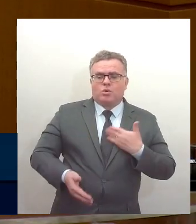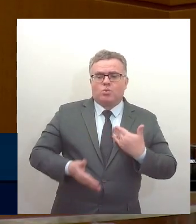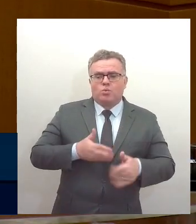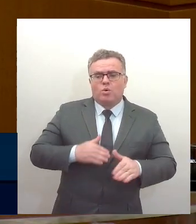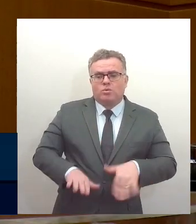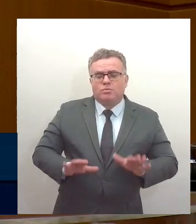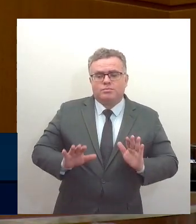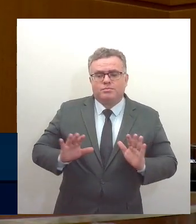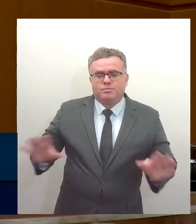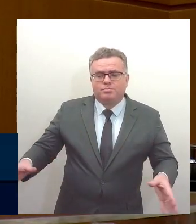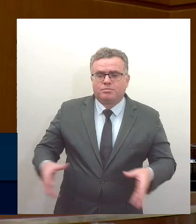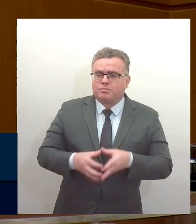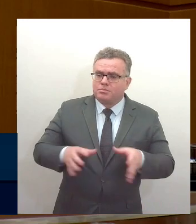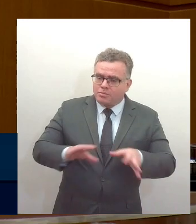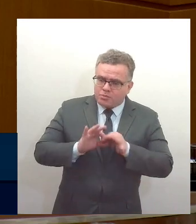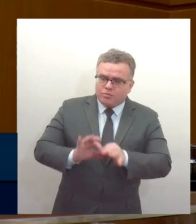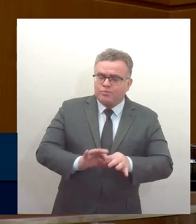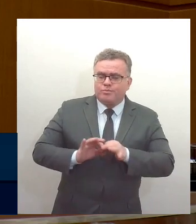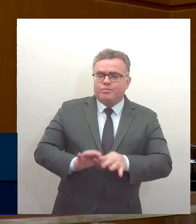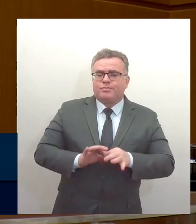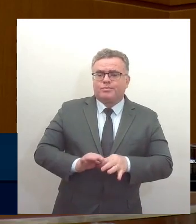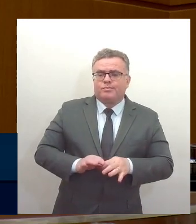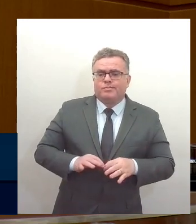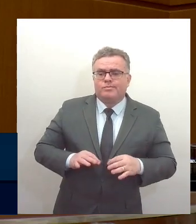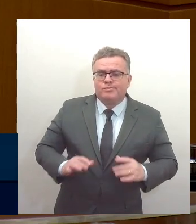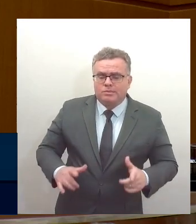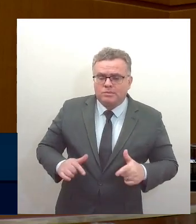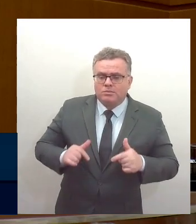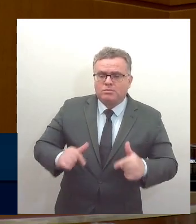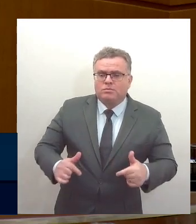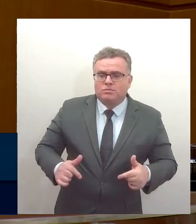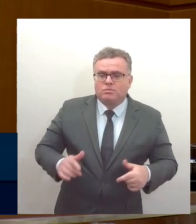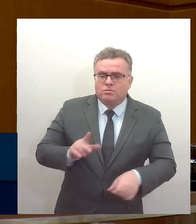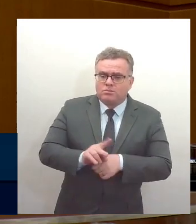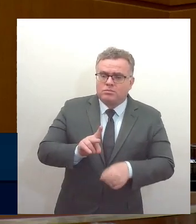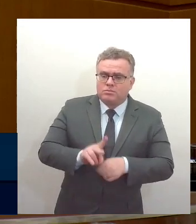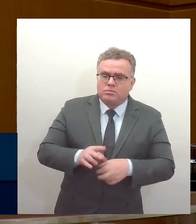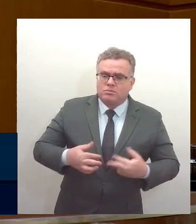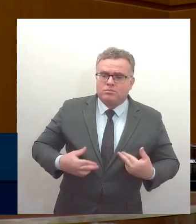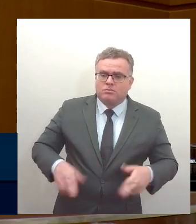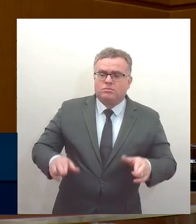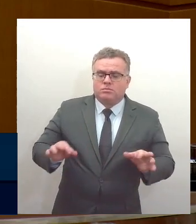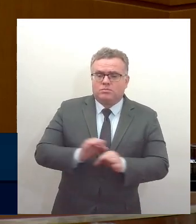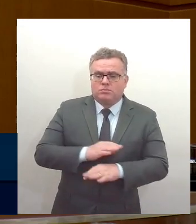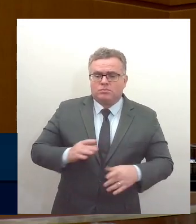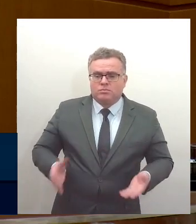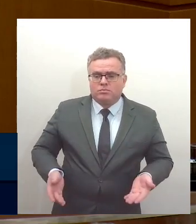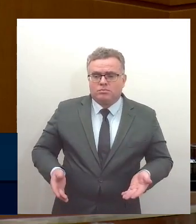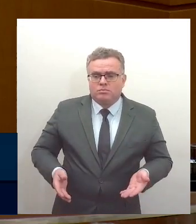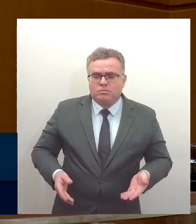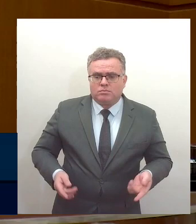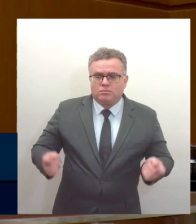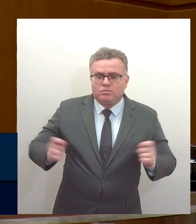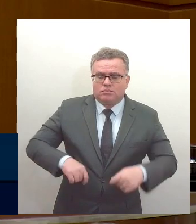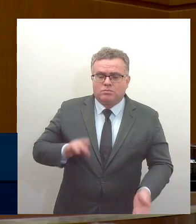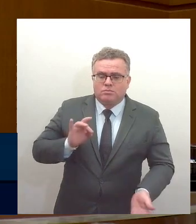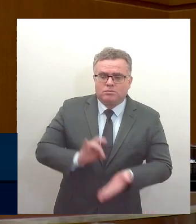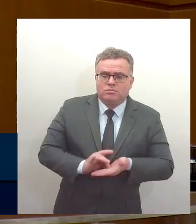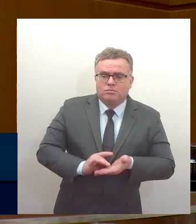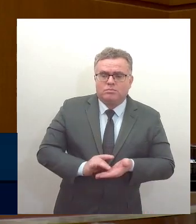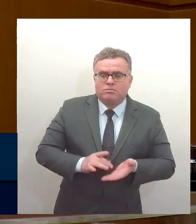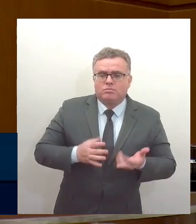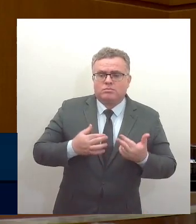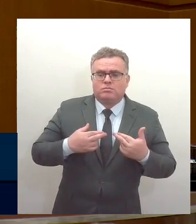se juntar e a gente tomar uma atitude para cima, uma atitude concreta, não uma atitude de discurso. Discursar aí